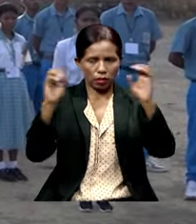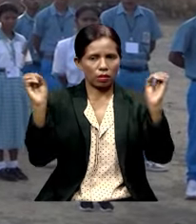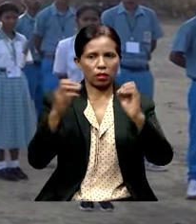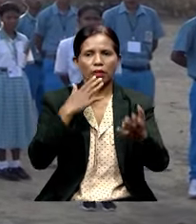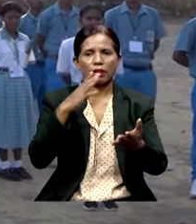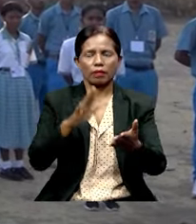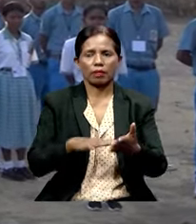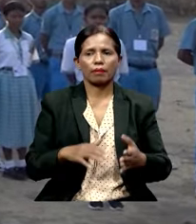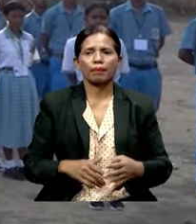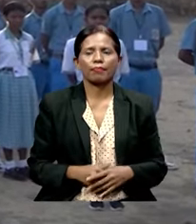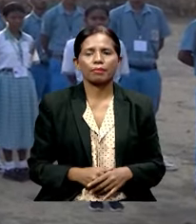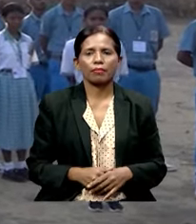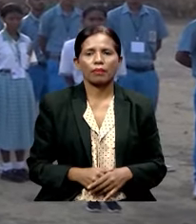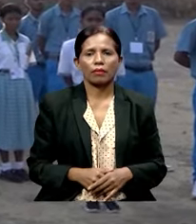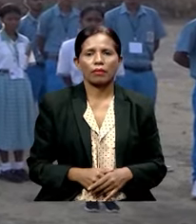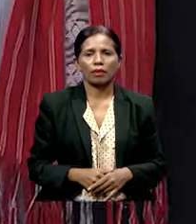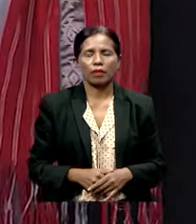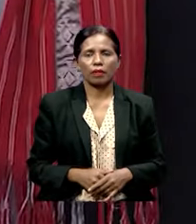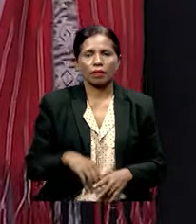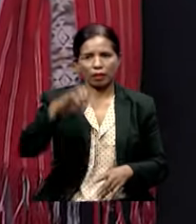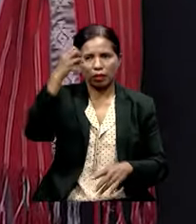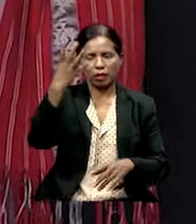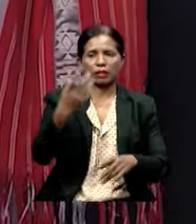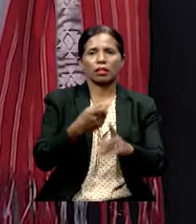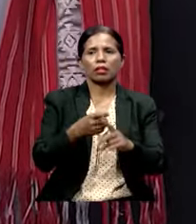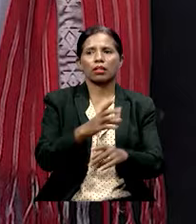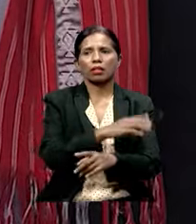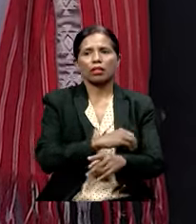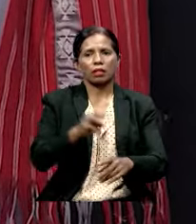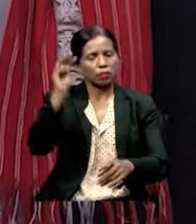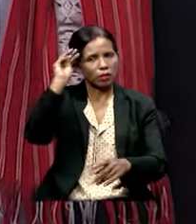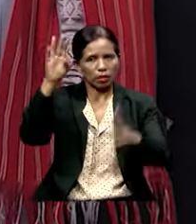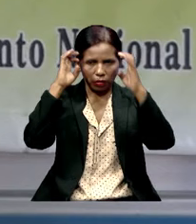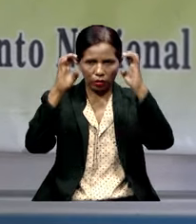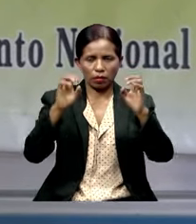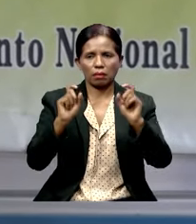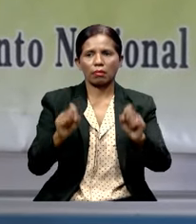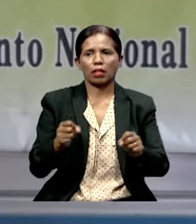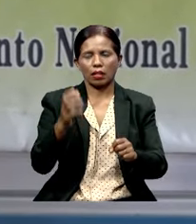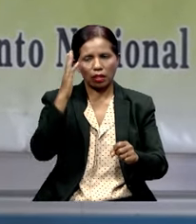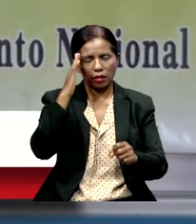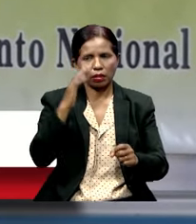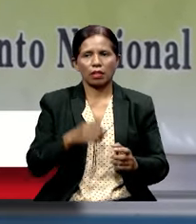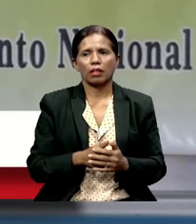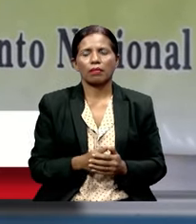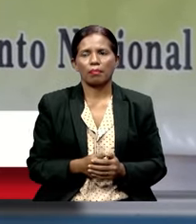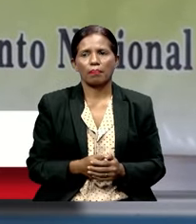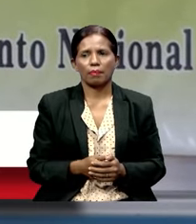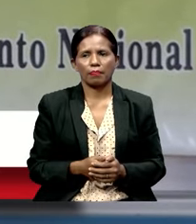qualidade. Mas graças a Deus, o Ministério da Educação consegue detectar e